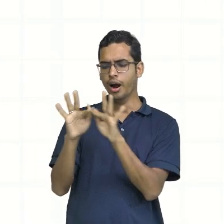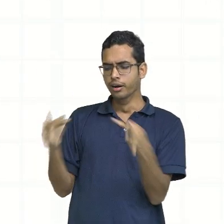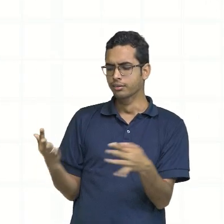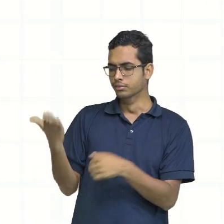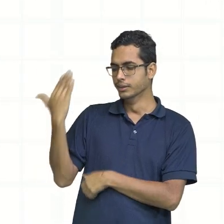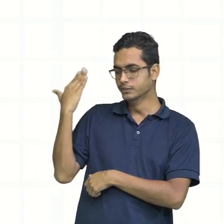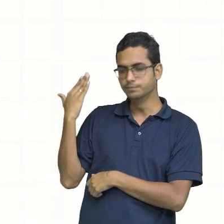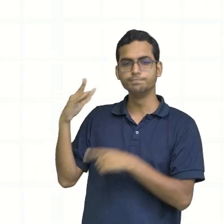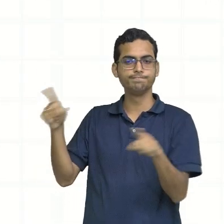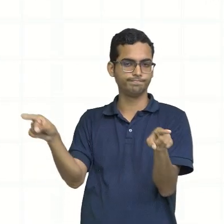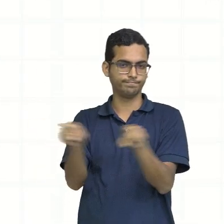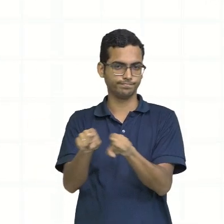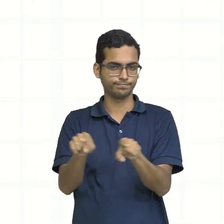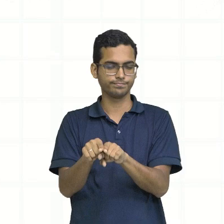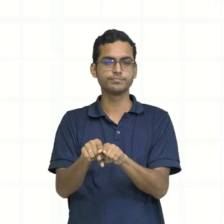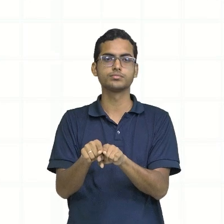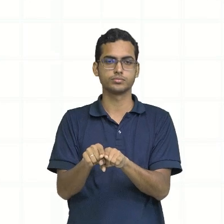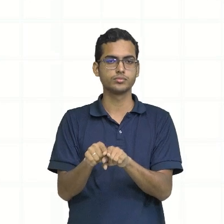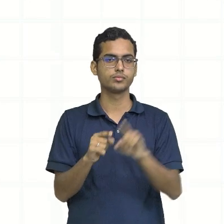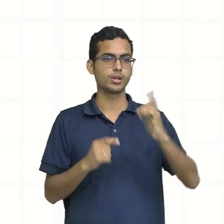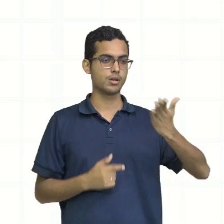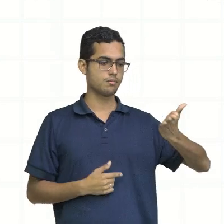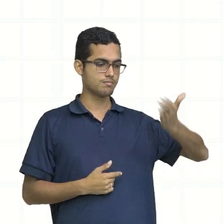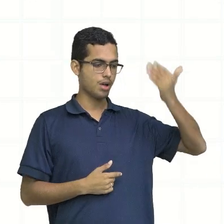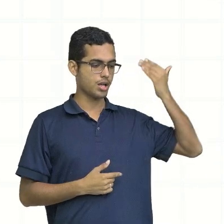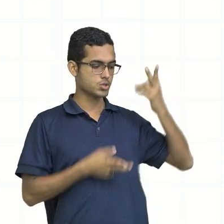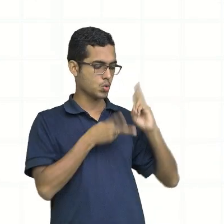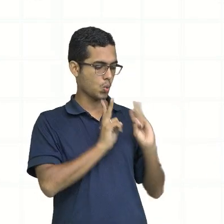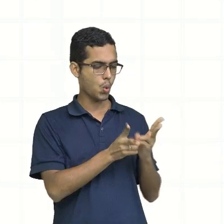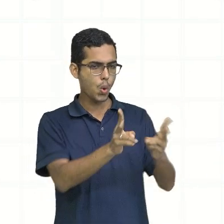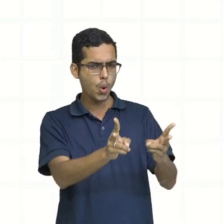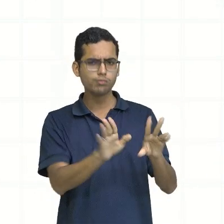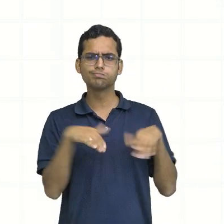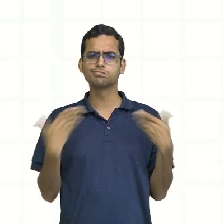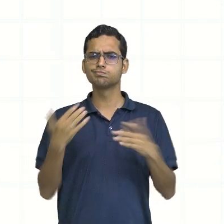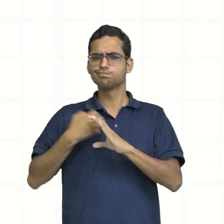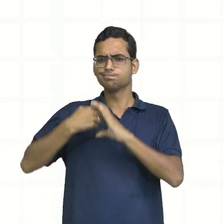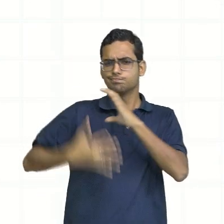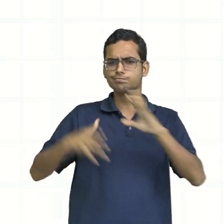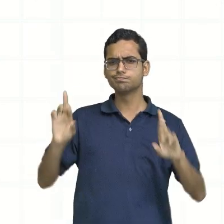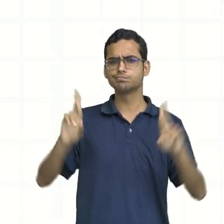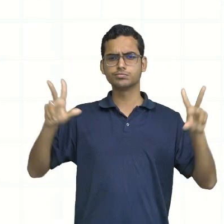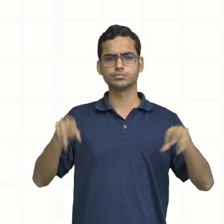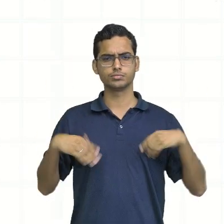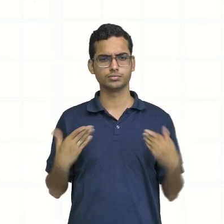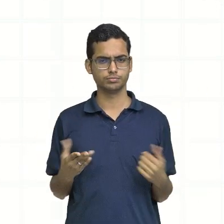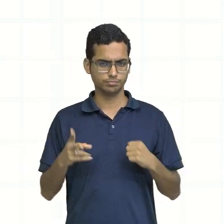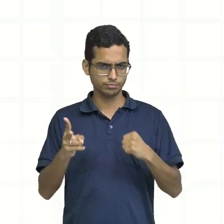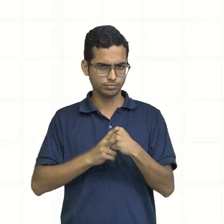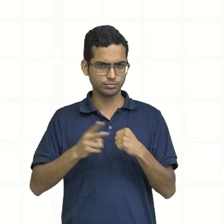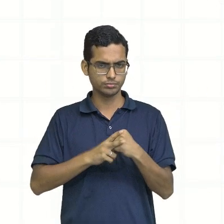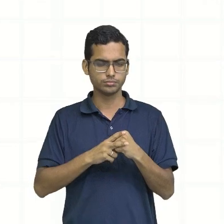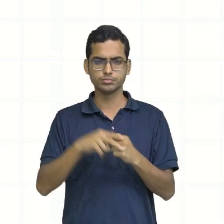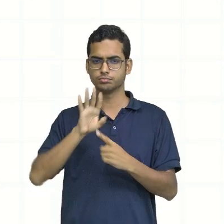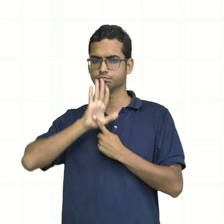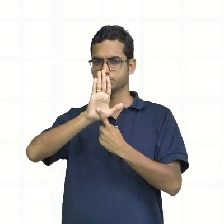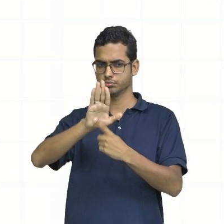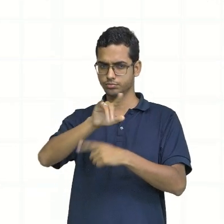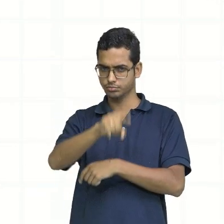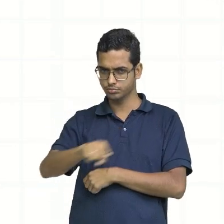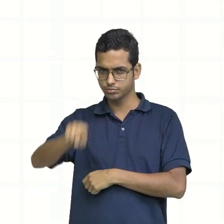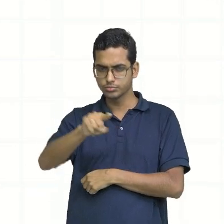E o past continuous. Quais são a diferença entre esses dois verbos aqui, tá? Já vou mostrar para